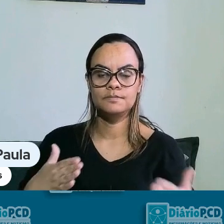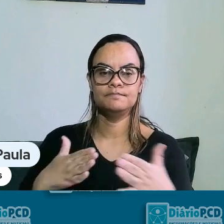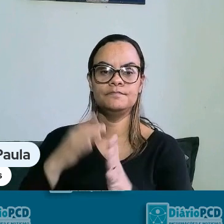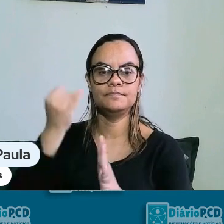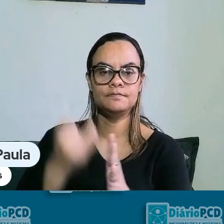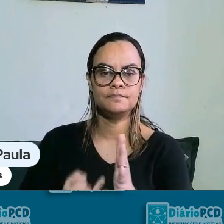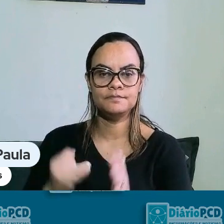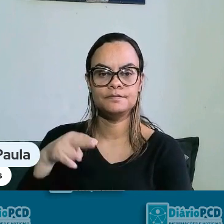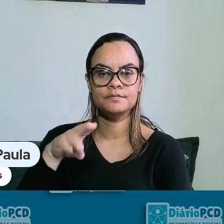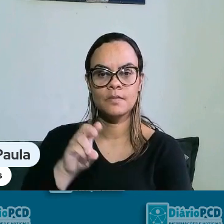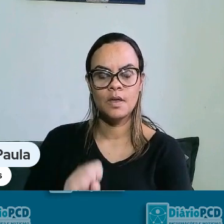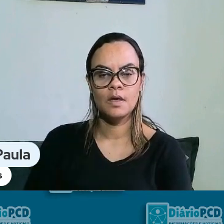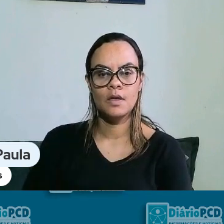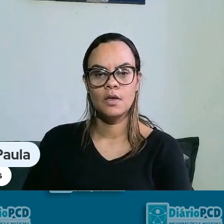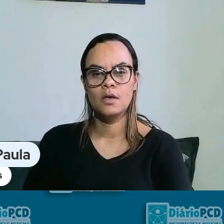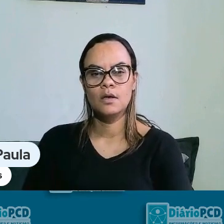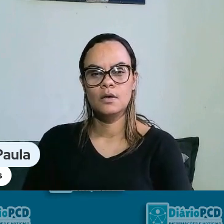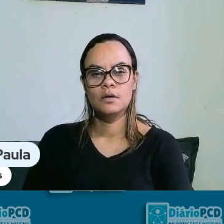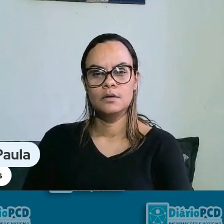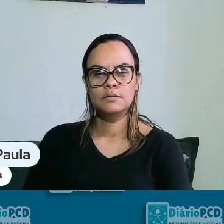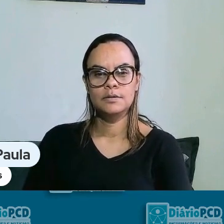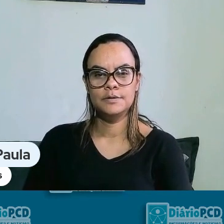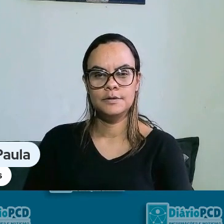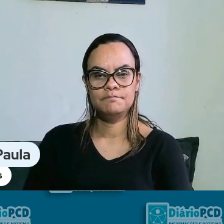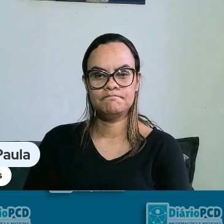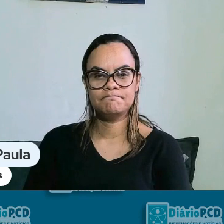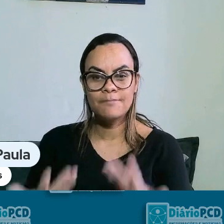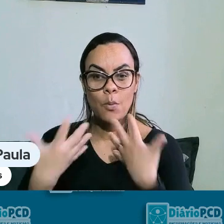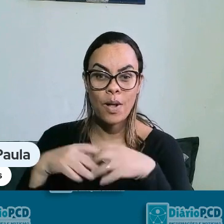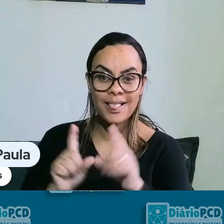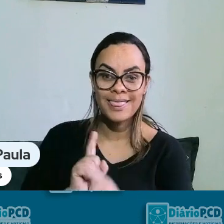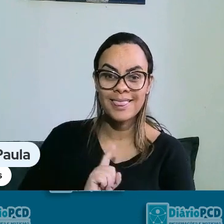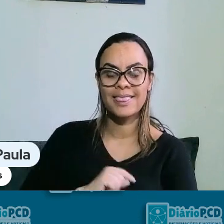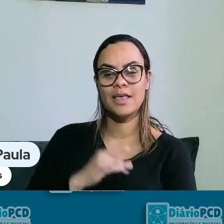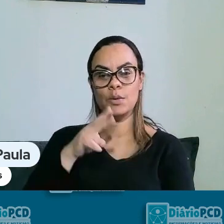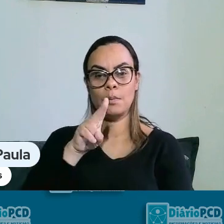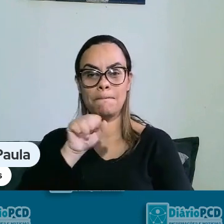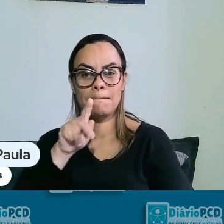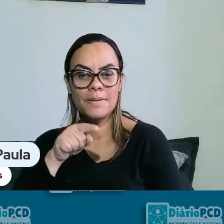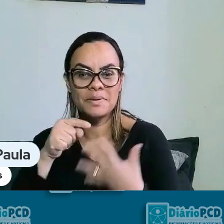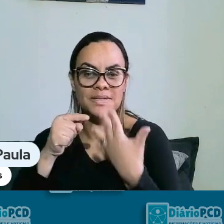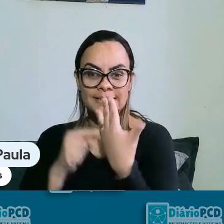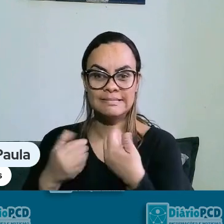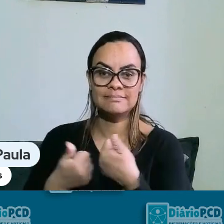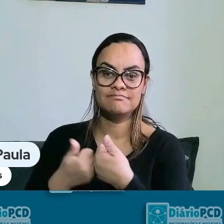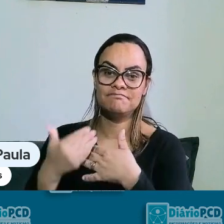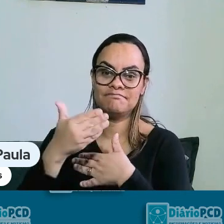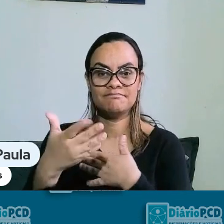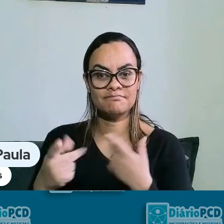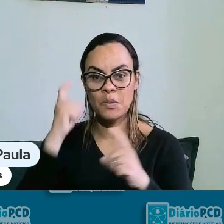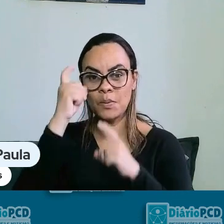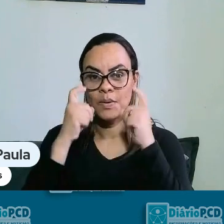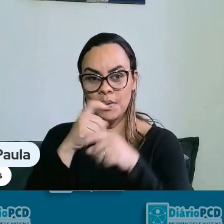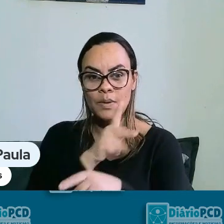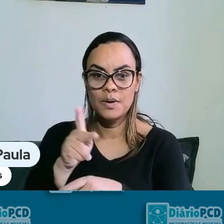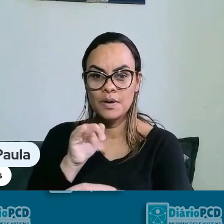do ICMS, e aí tudo haverá uma fusão, IPI, ICMS, enfim, o que virá pela frente, e aí a preocupação do